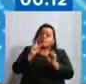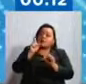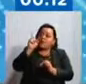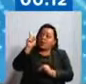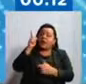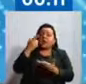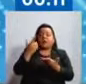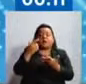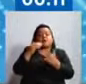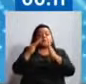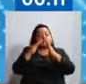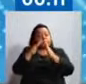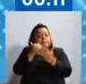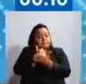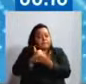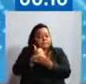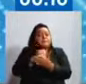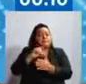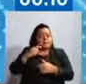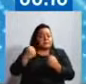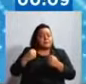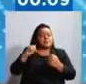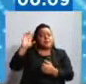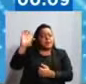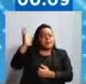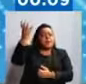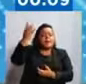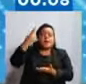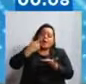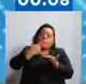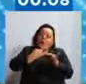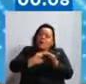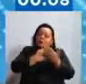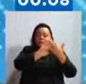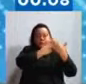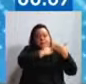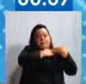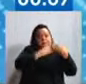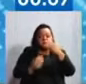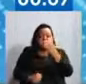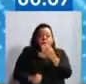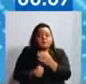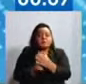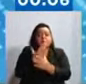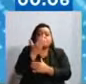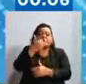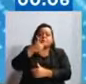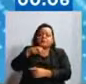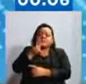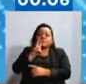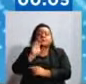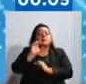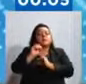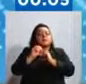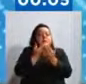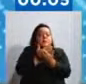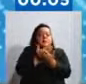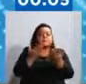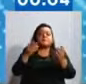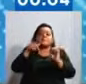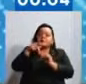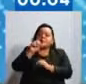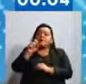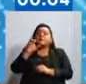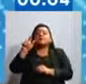Nós precisamos resolver essa questão. É compromisso meu. Vou implantar 150 equipes do PSF em Porto Velho,